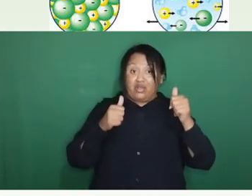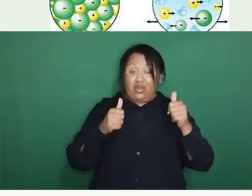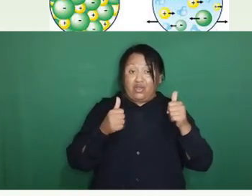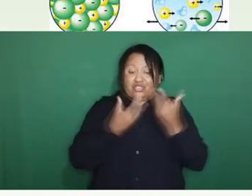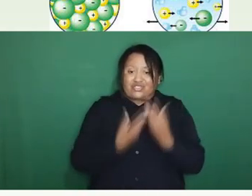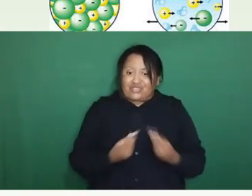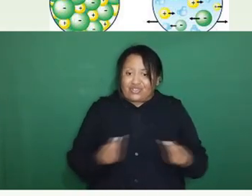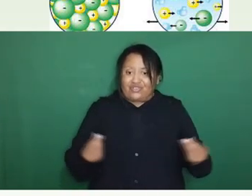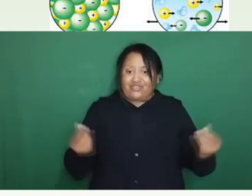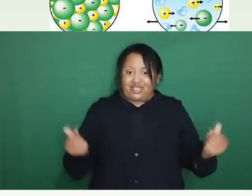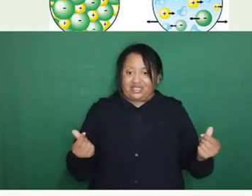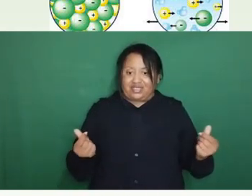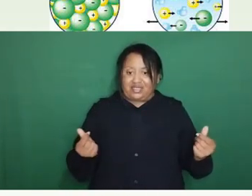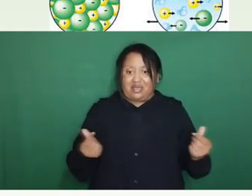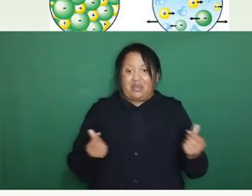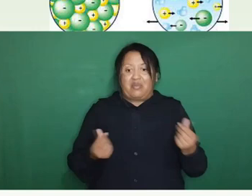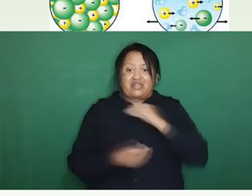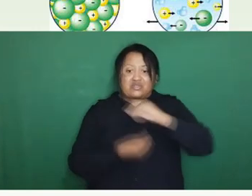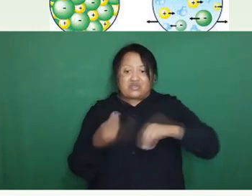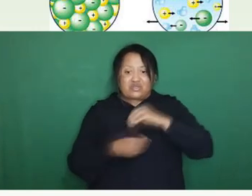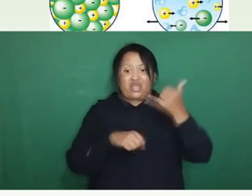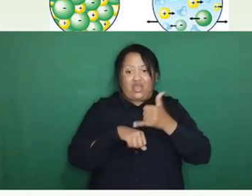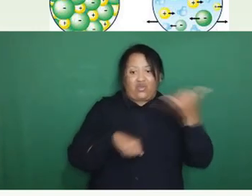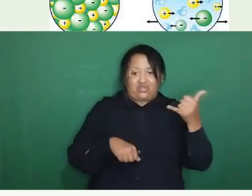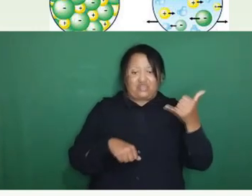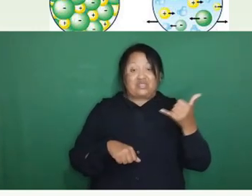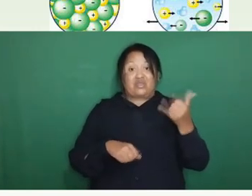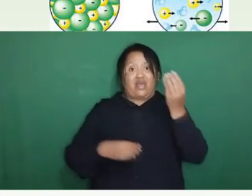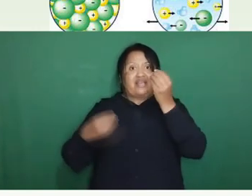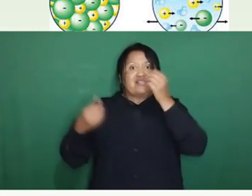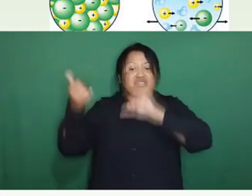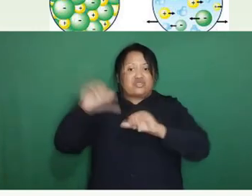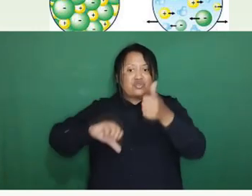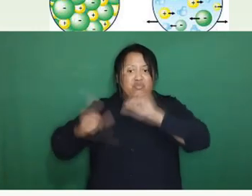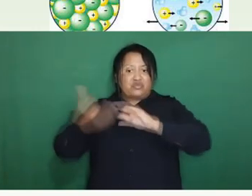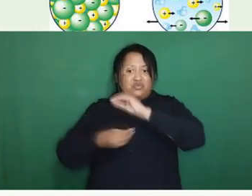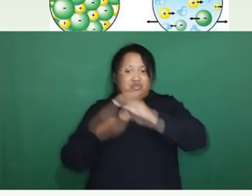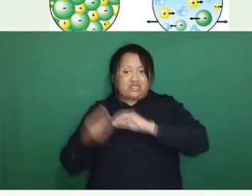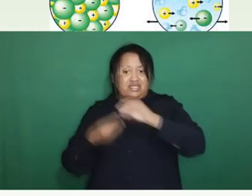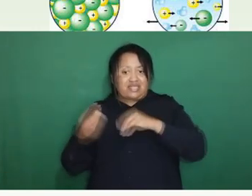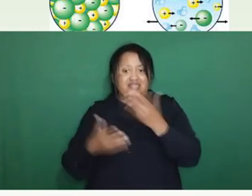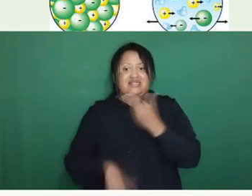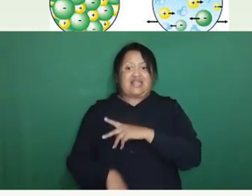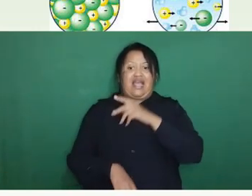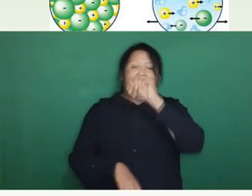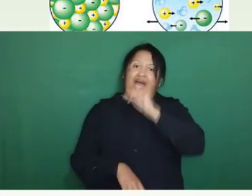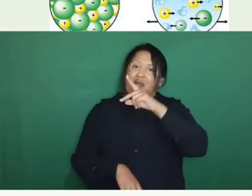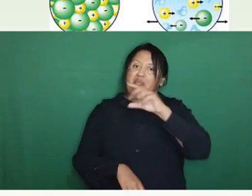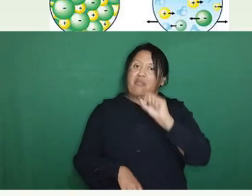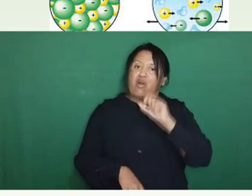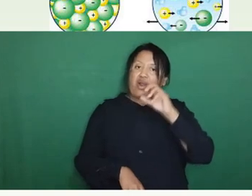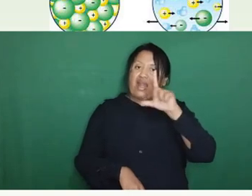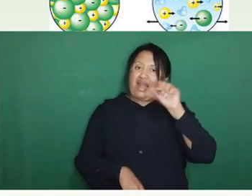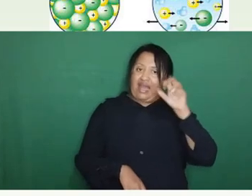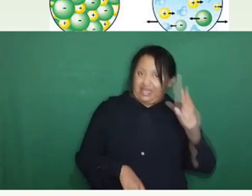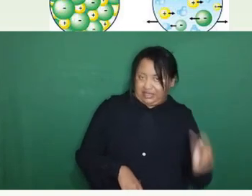iônicos são as substâncias apolares né a gente sabe que o lar de Polar e Apolar e sofre